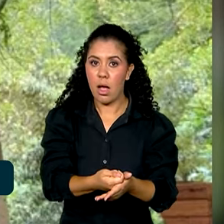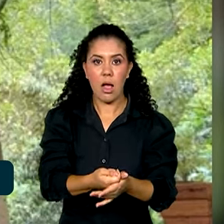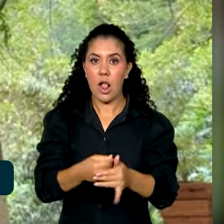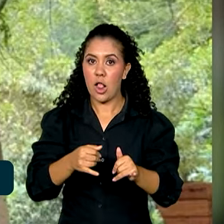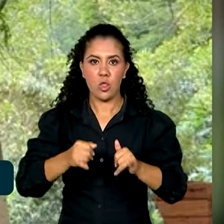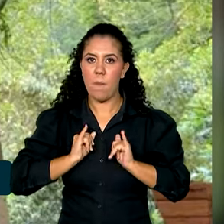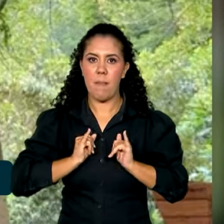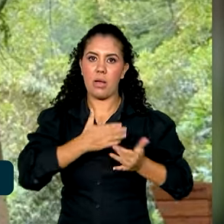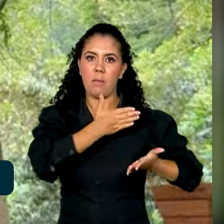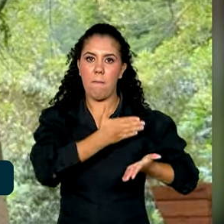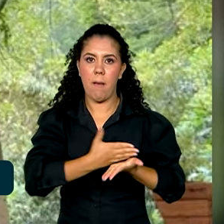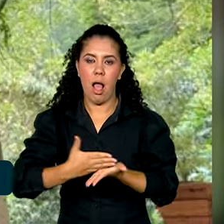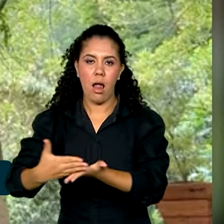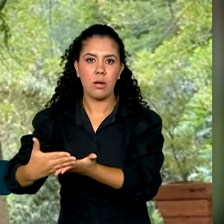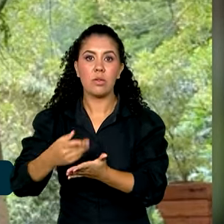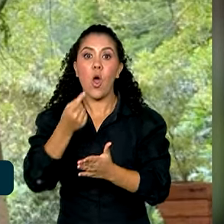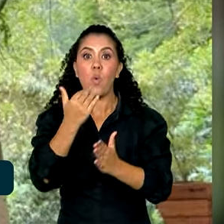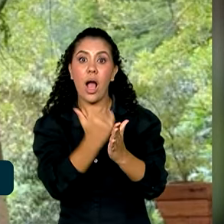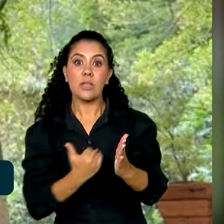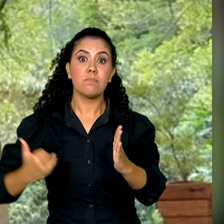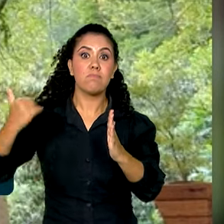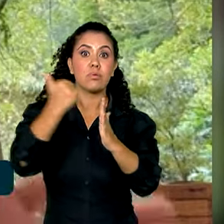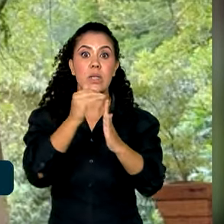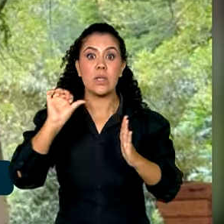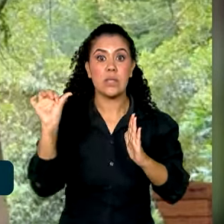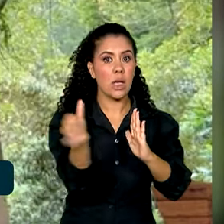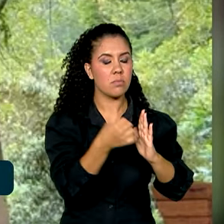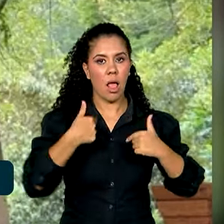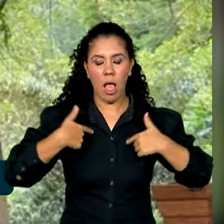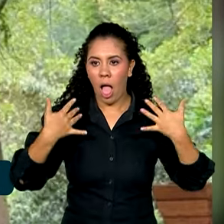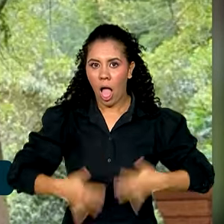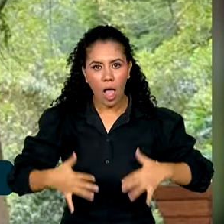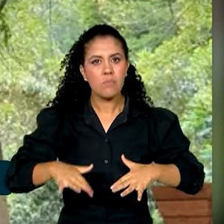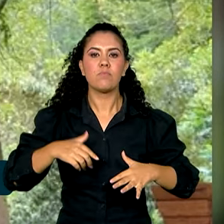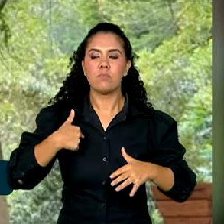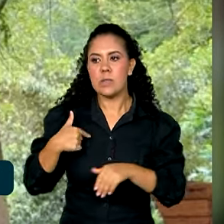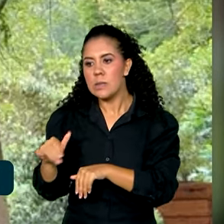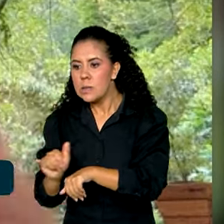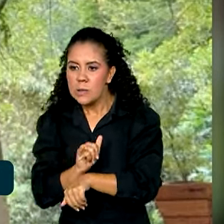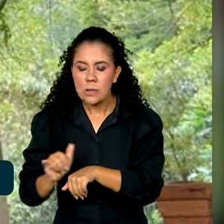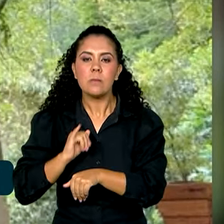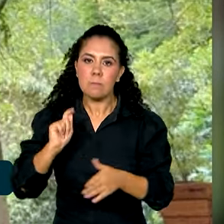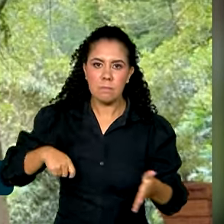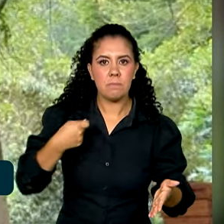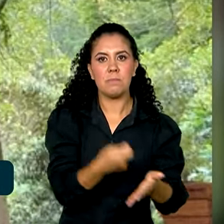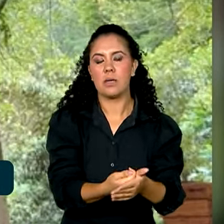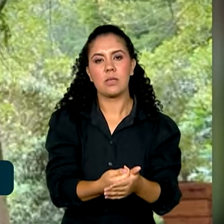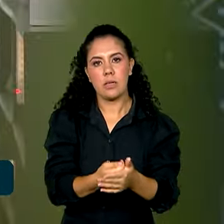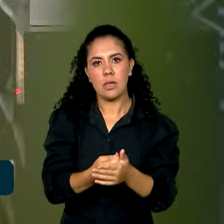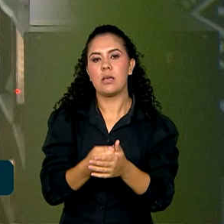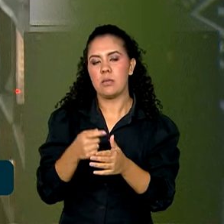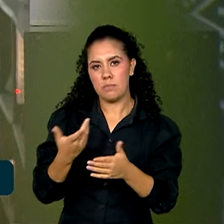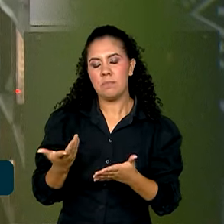i a ser parcelado e ia para uma dívida de quase r$ 6000 eu fiquei apavorado Aí dei meu jeito e consegui resolver o problema depois a pessoa acertou Comigo tudo